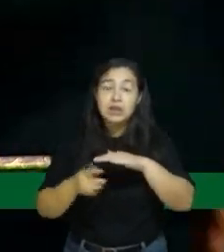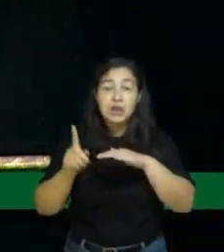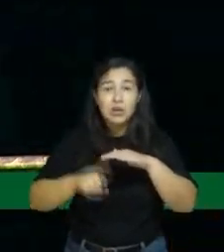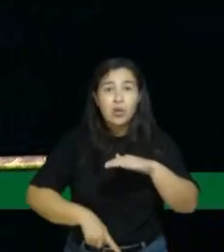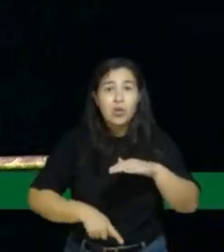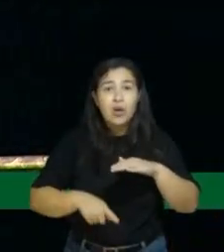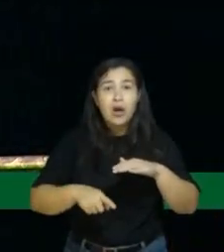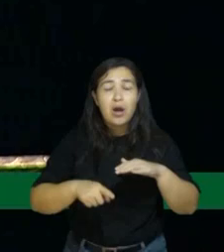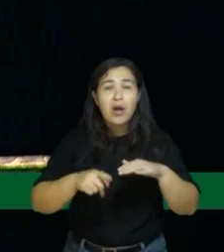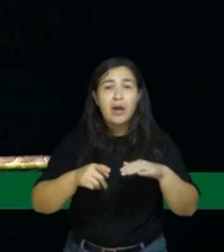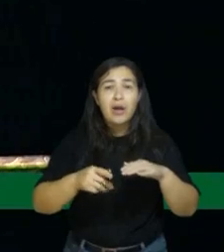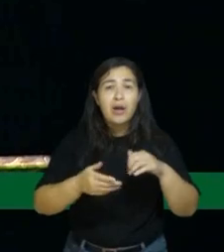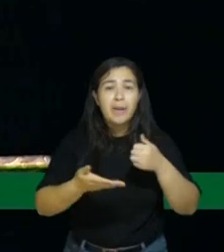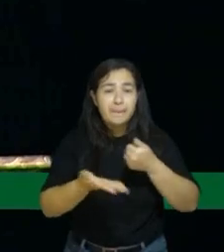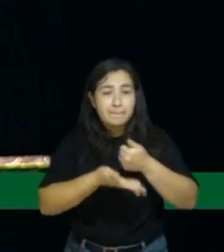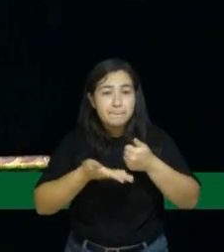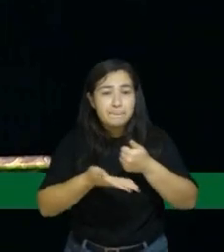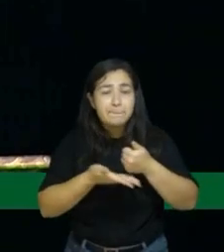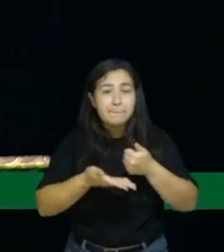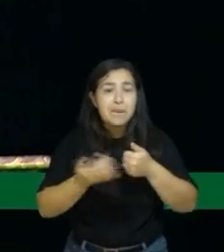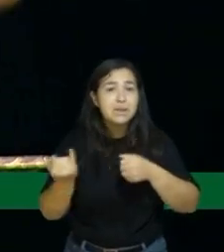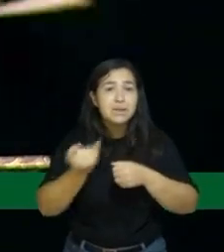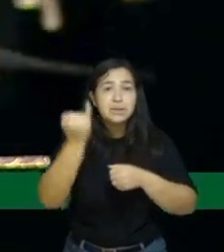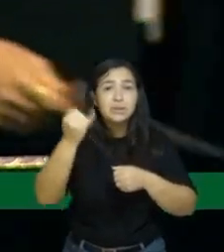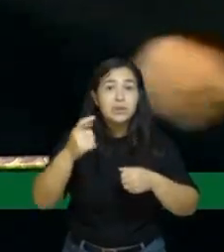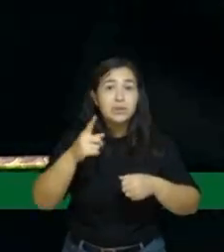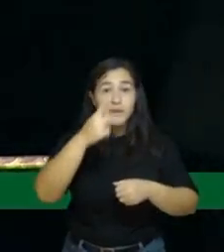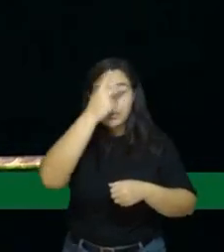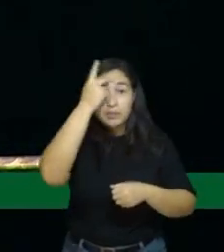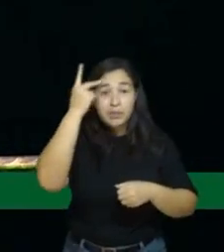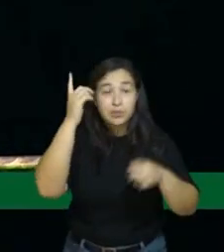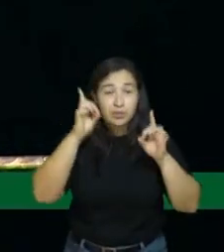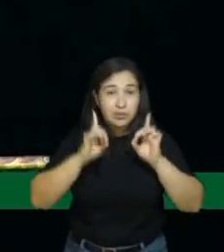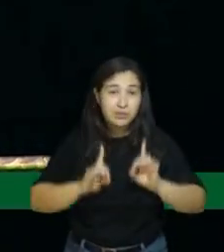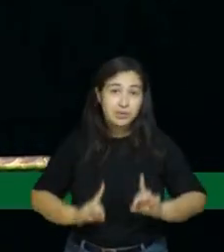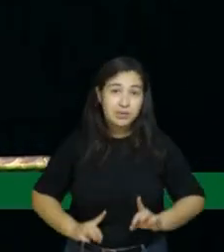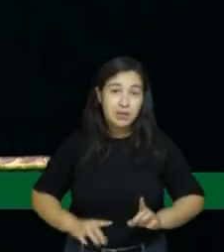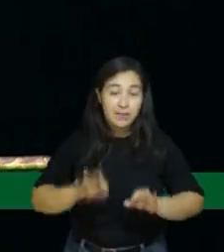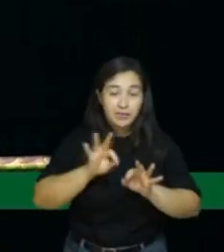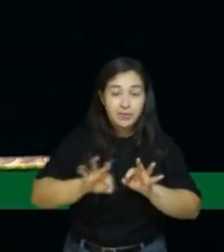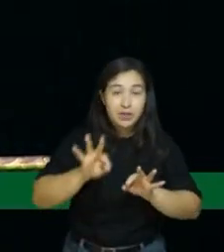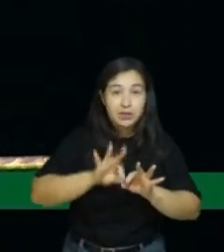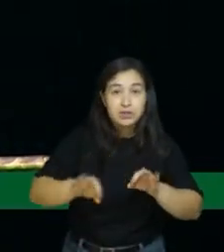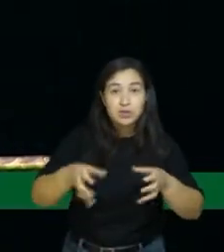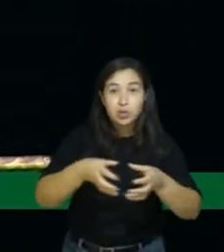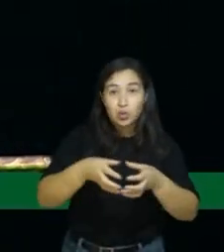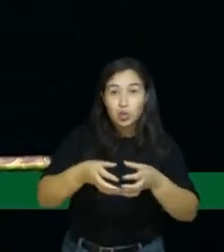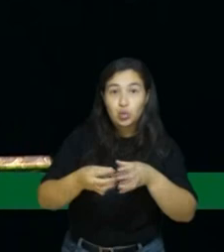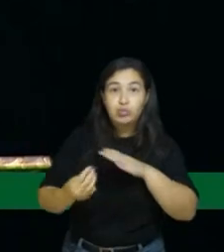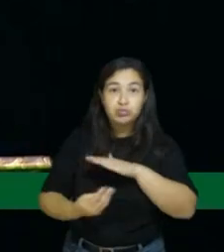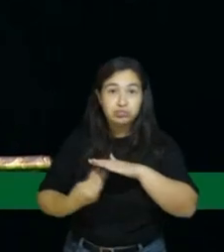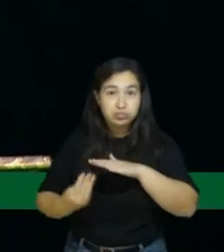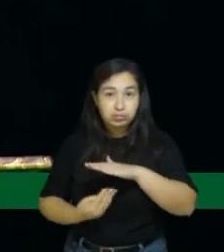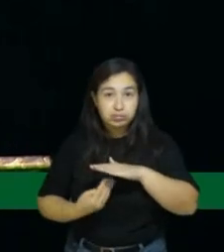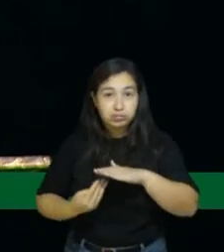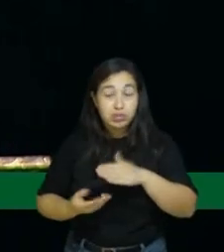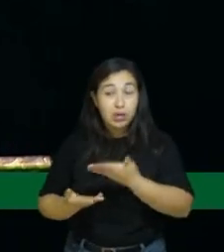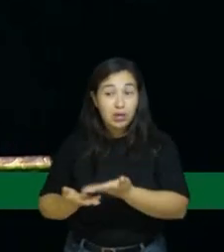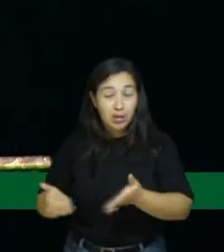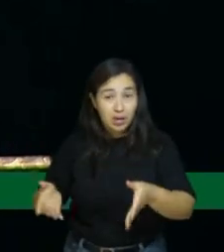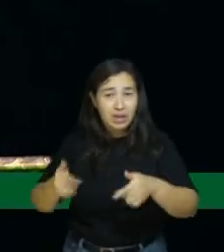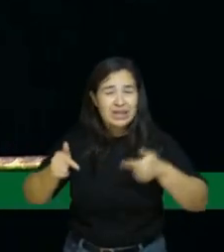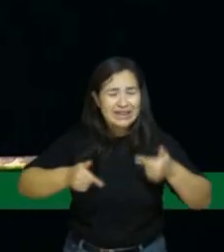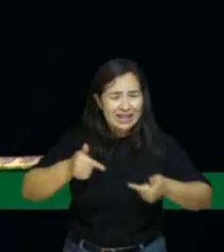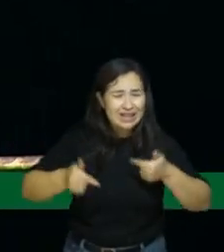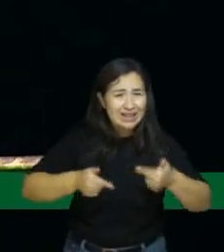mantém a política pública paraa pessoa com deficiência nossas entidades do terceiro setor elas trabalham muito elas